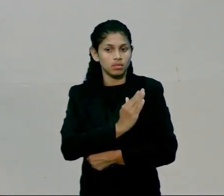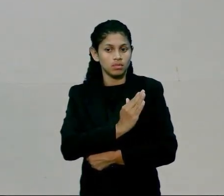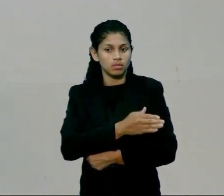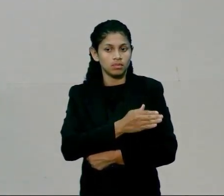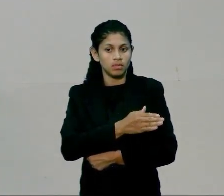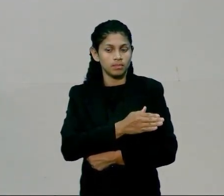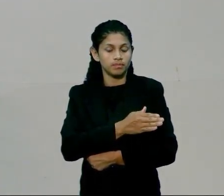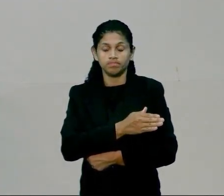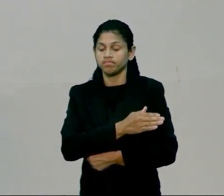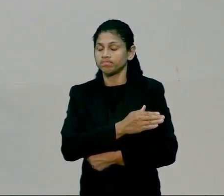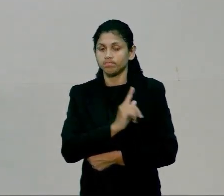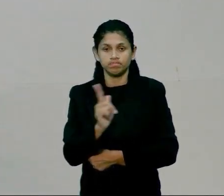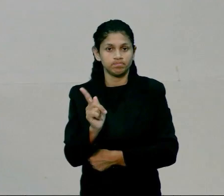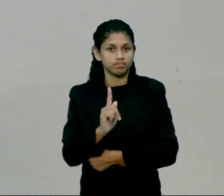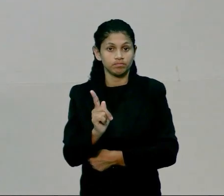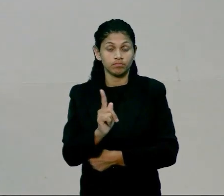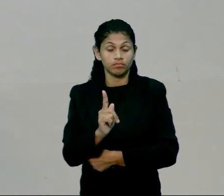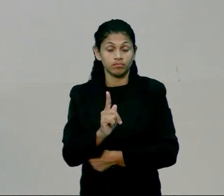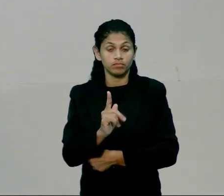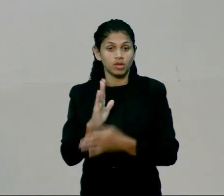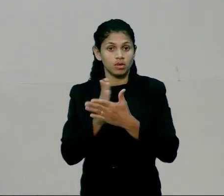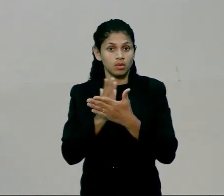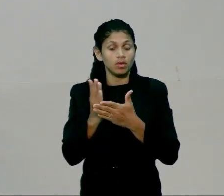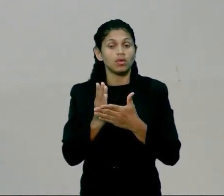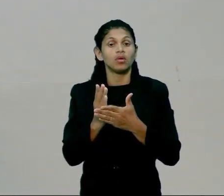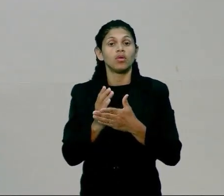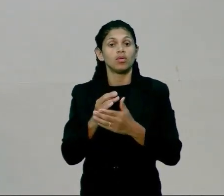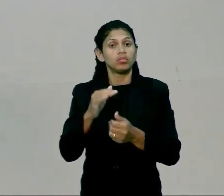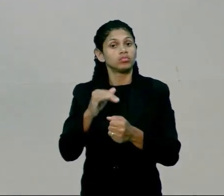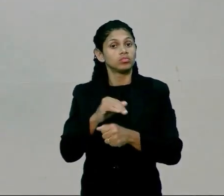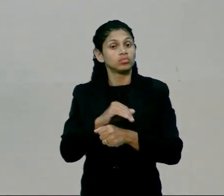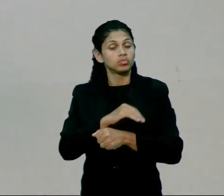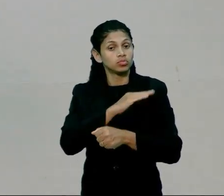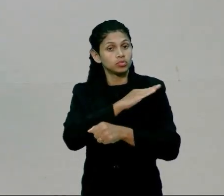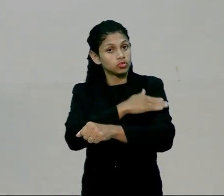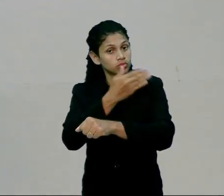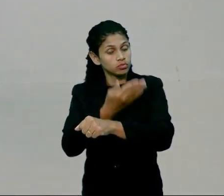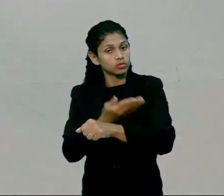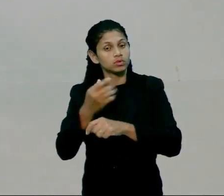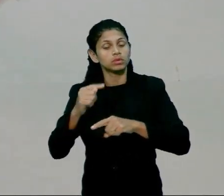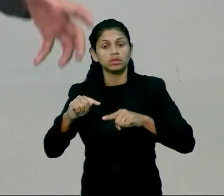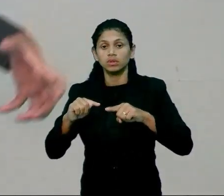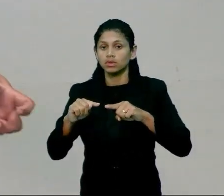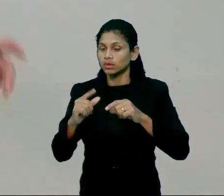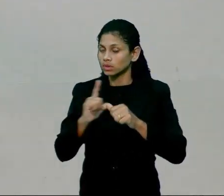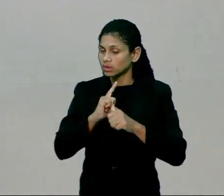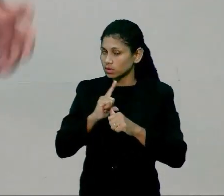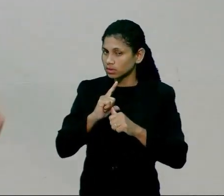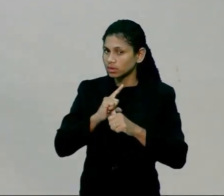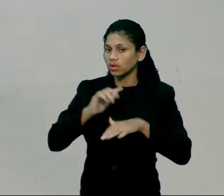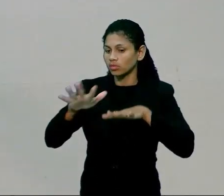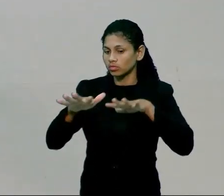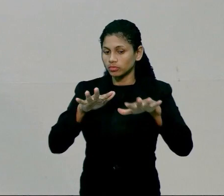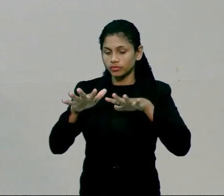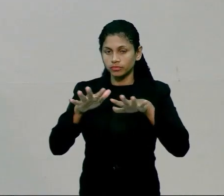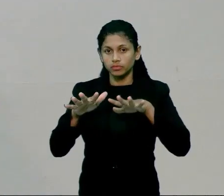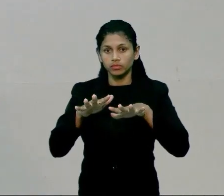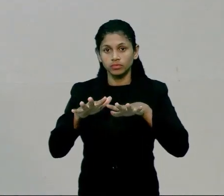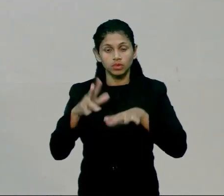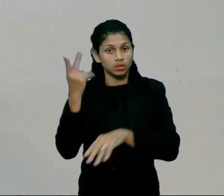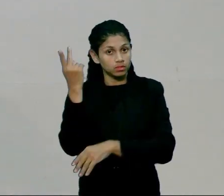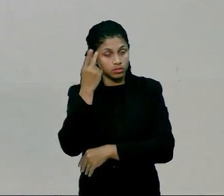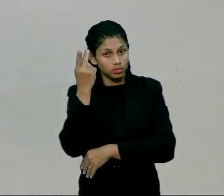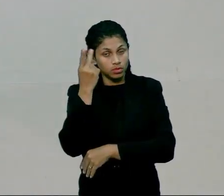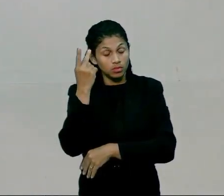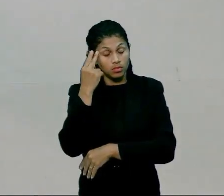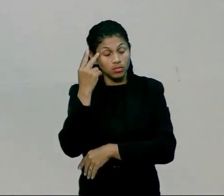músculos, eles têm esse funcionamento espontâneo, natural. No caso liso e o cardíaco. No estriado, que é o que recobre, eu consigo pensar